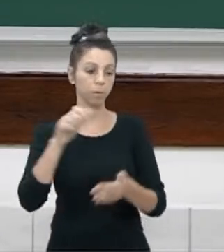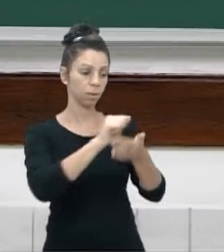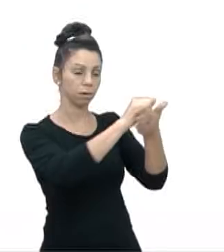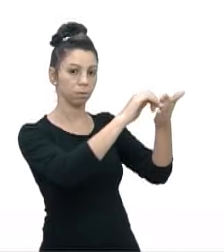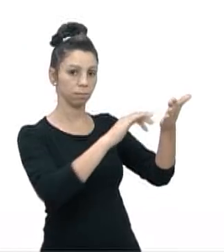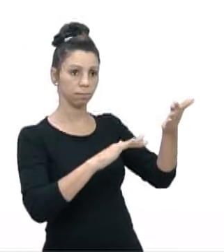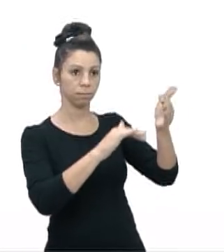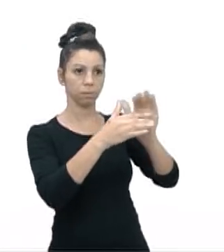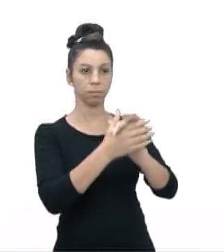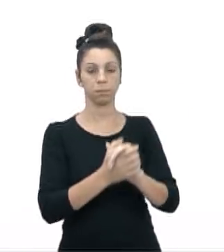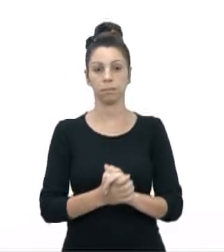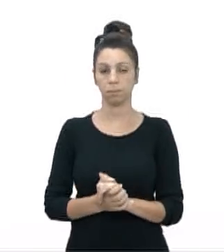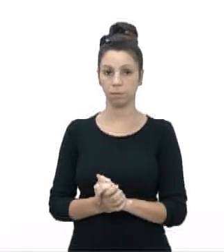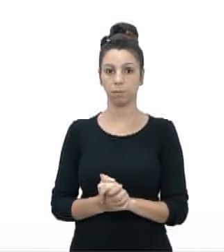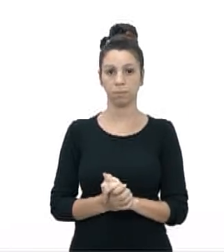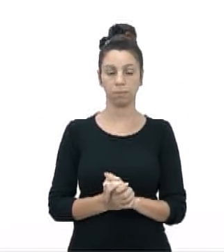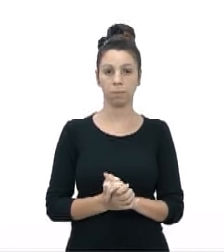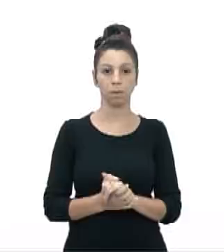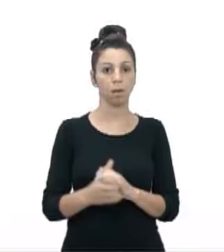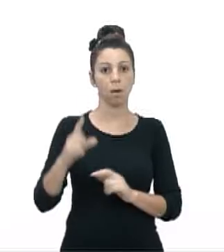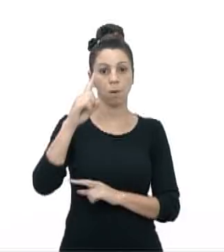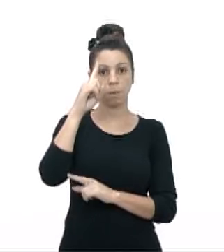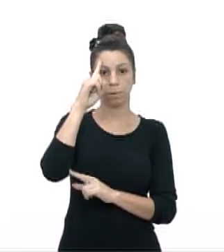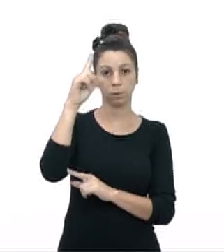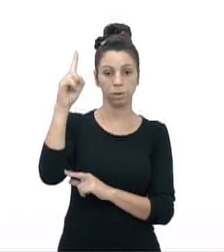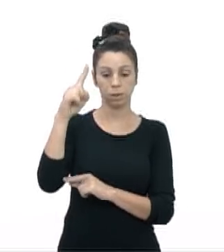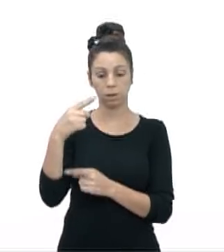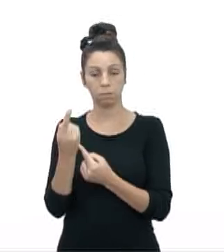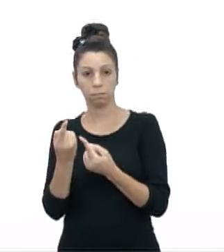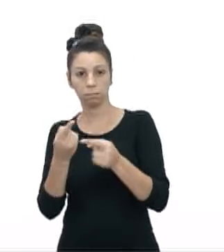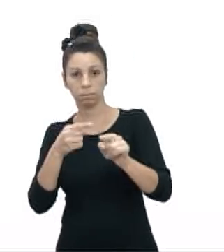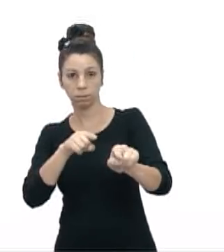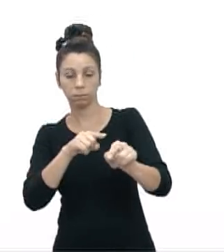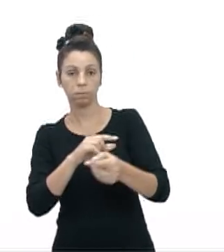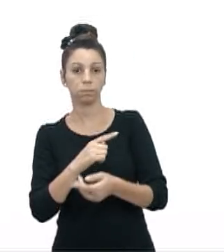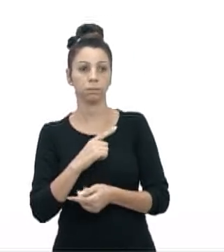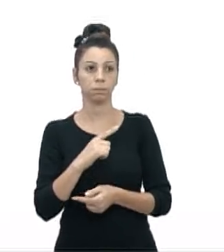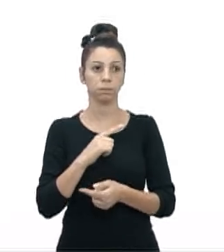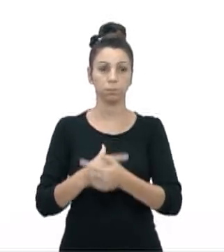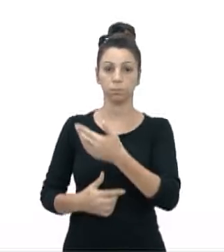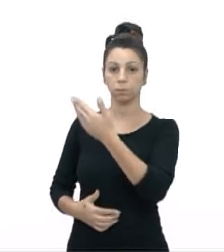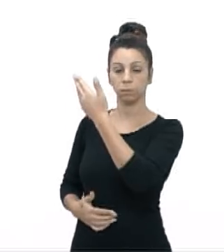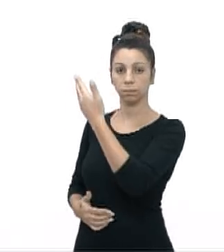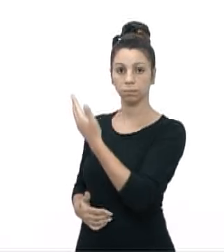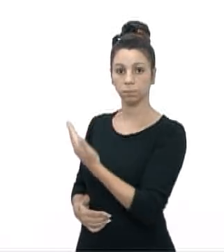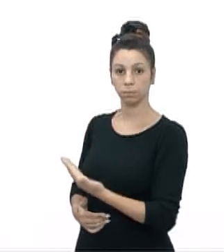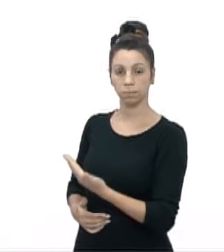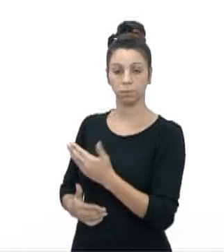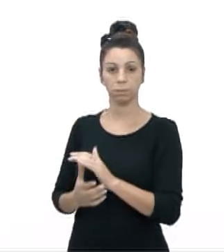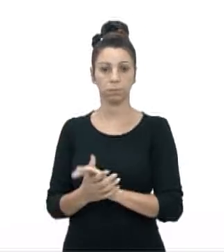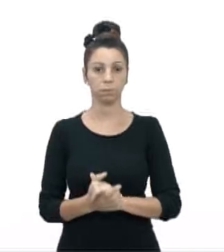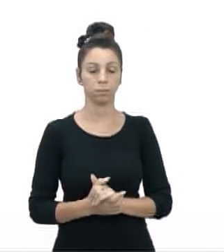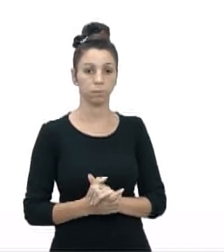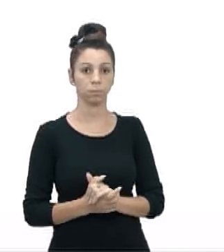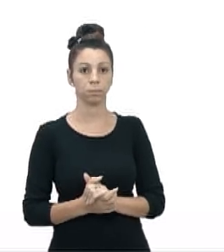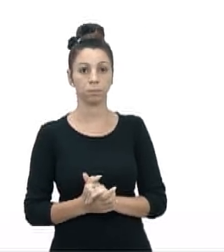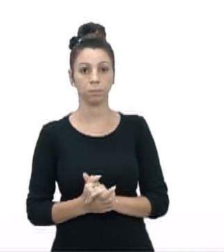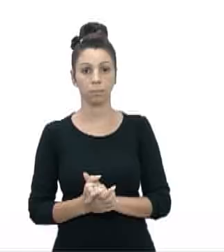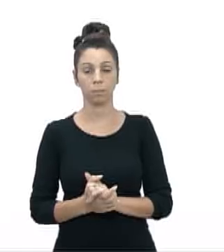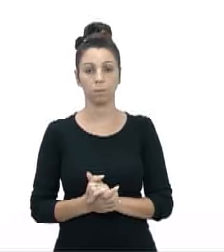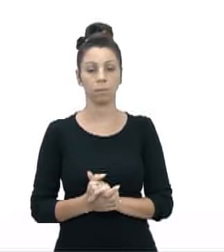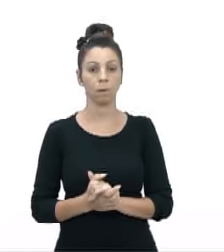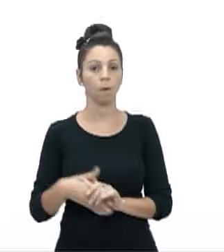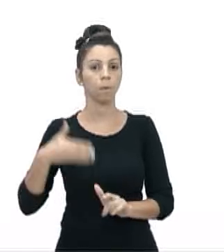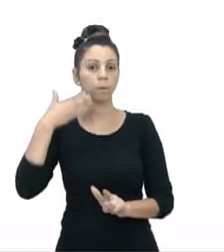aqui. Sobre o dia do desafio, né? Então, eu trouxe para vocês aqui, de novo, né, a parte do discurso verbal